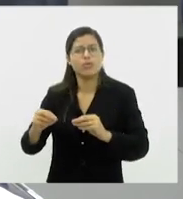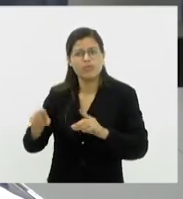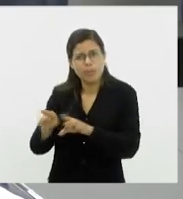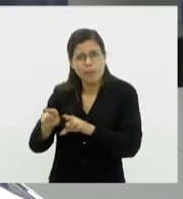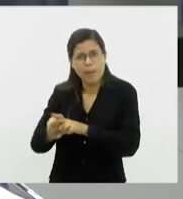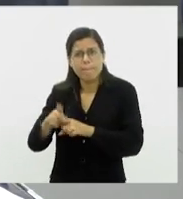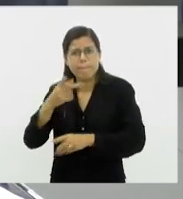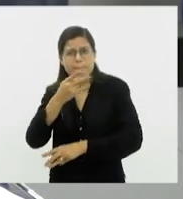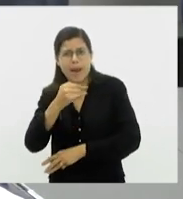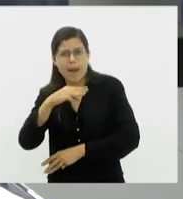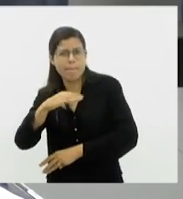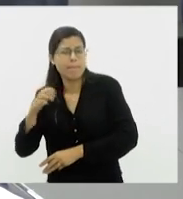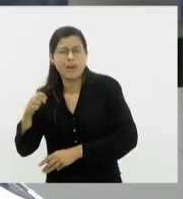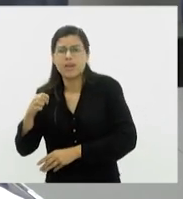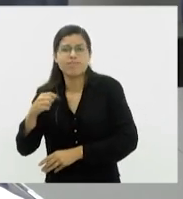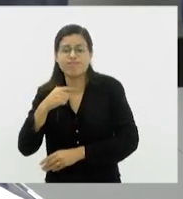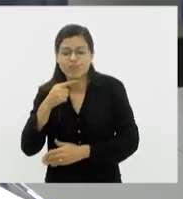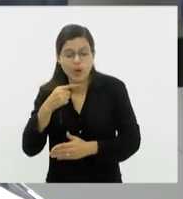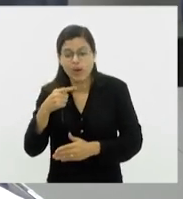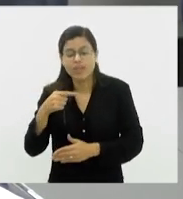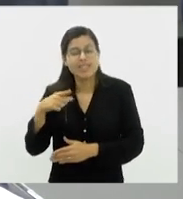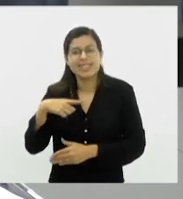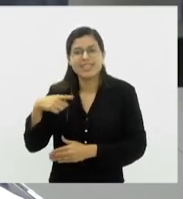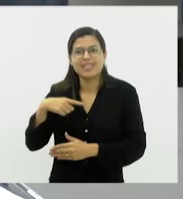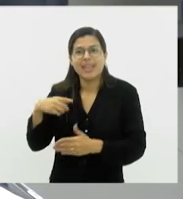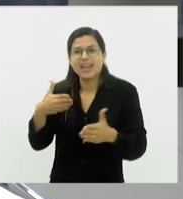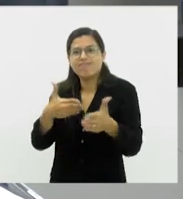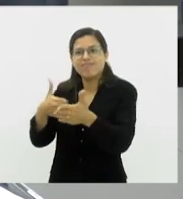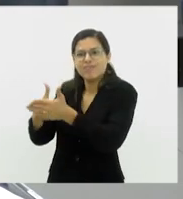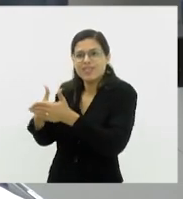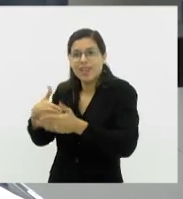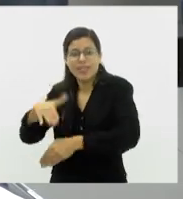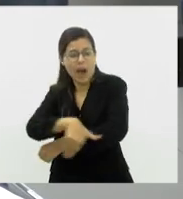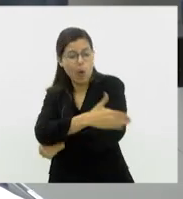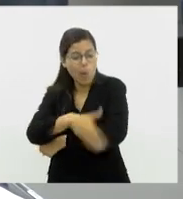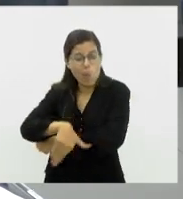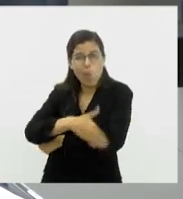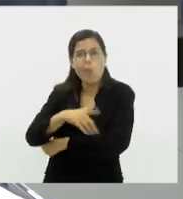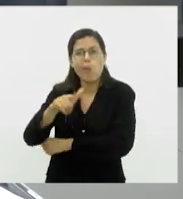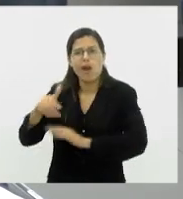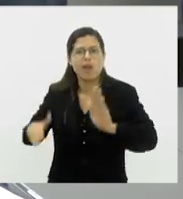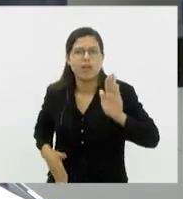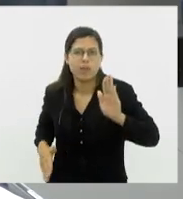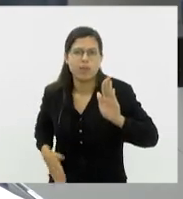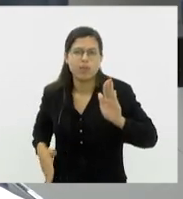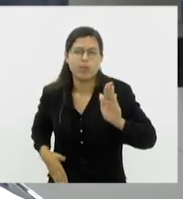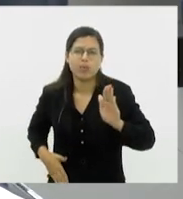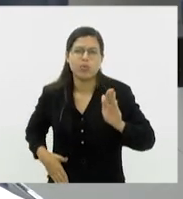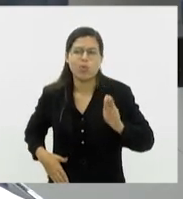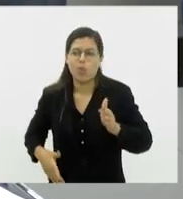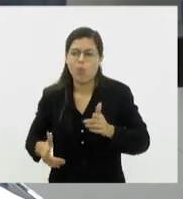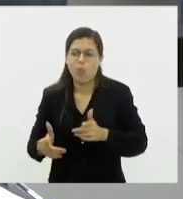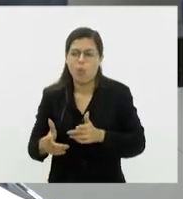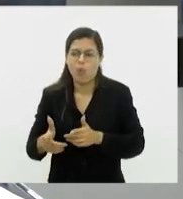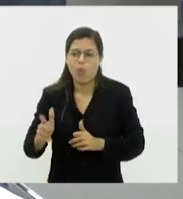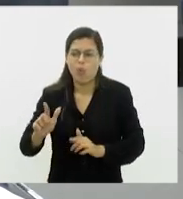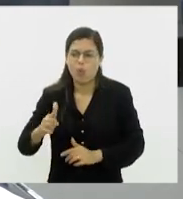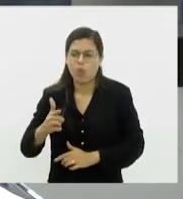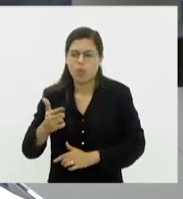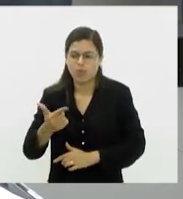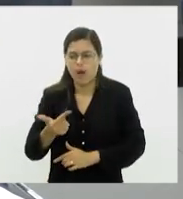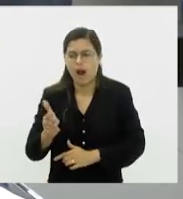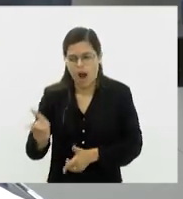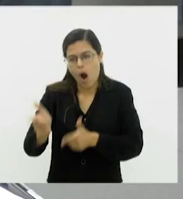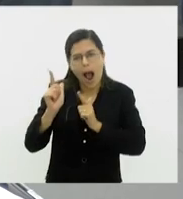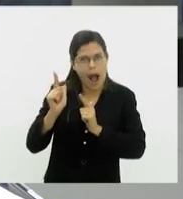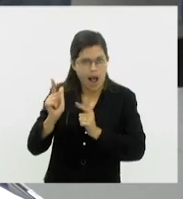não tem condições é barricada na porta é tantas outras coisas é vagabundo com 762 que é preso e